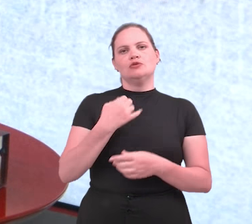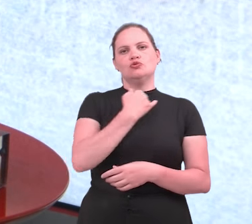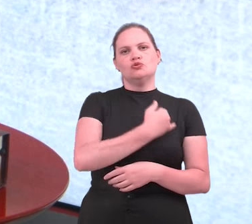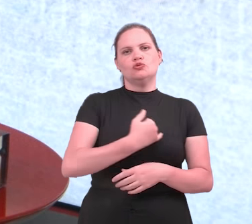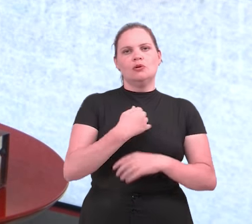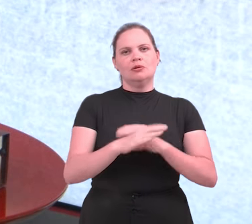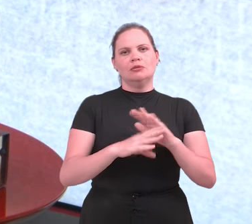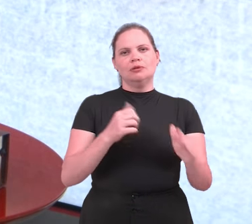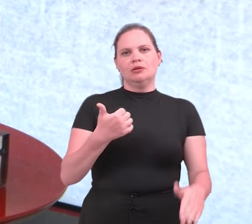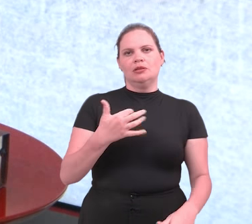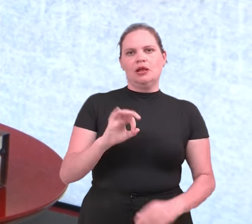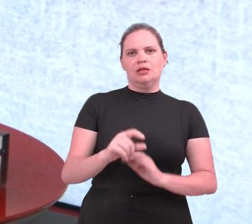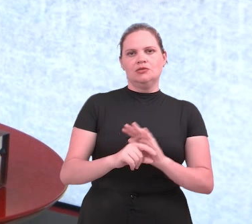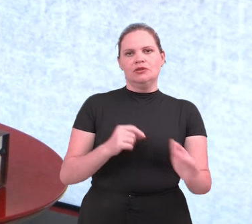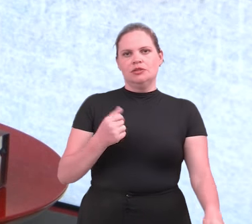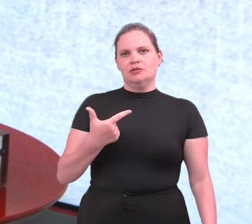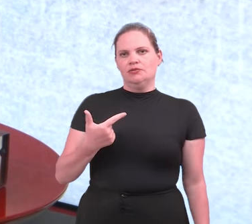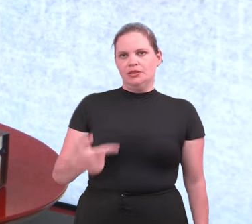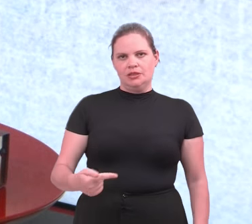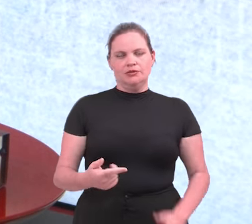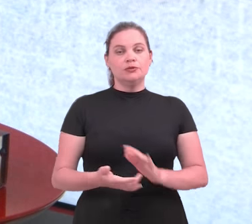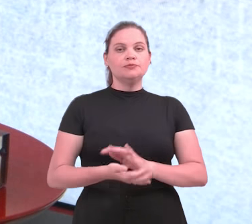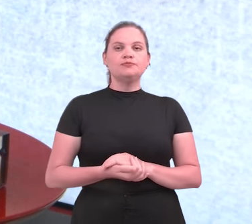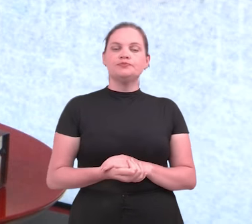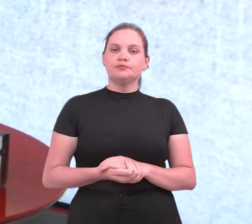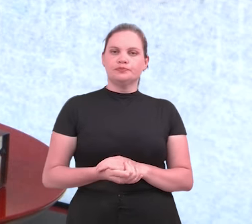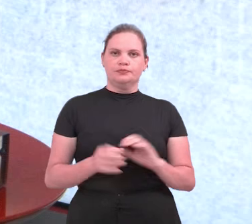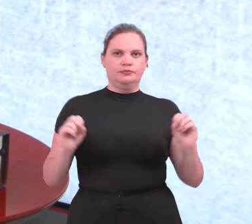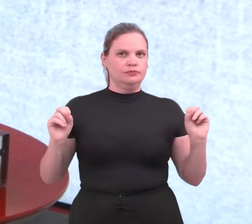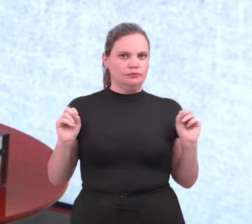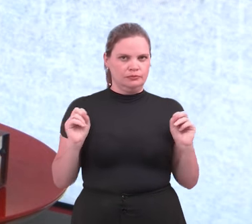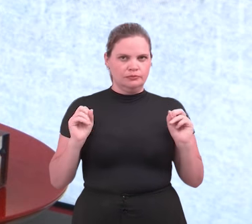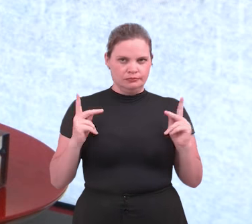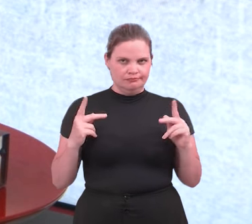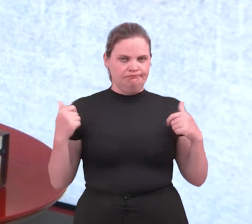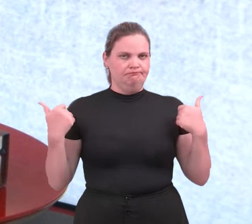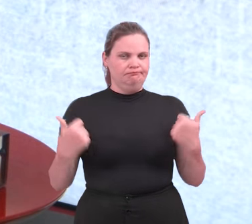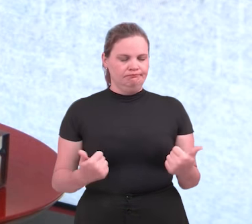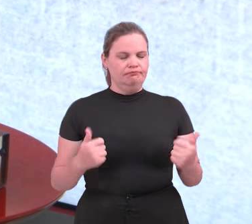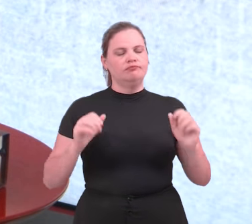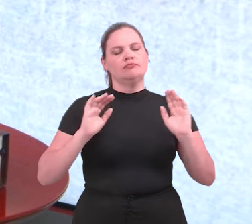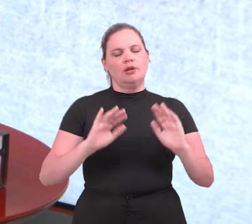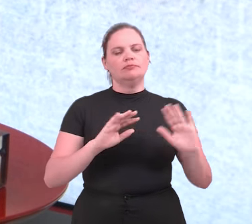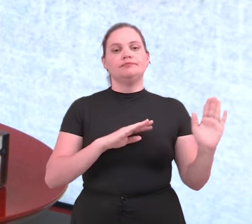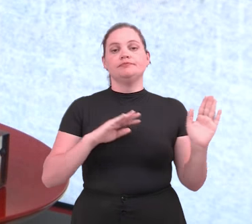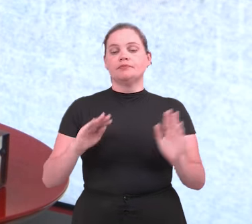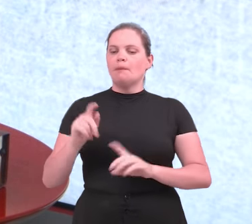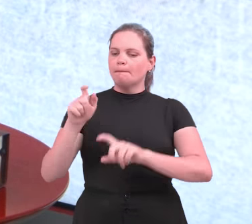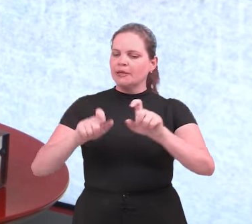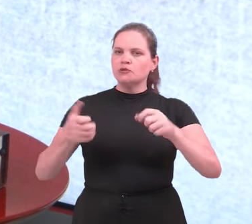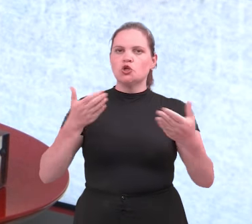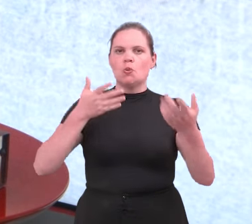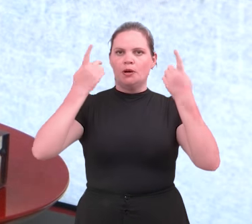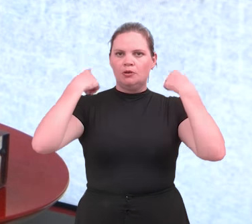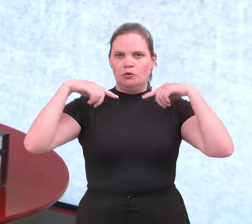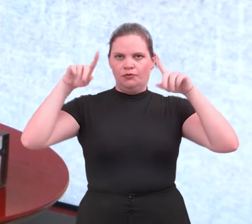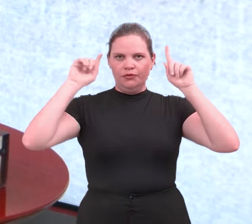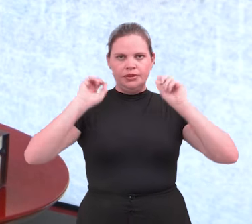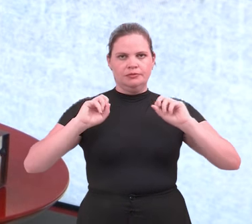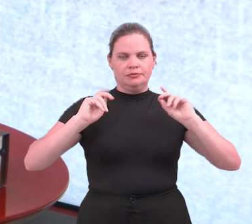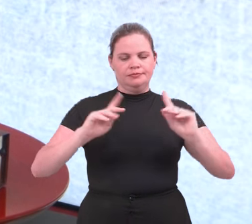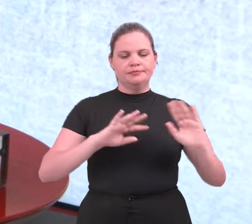10, versículo 27. Muito bem. Agora então, nós já podemos ter uma primeira resposta ao nosso